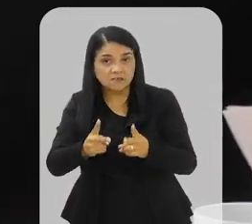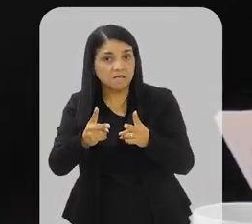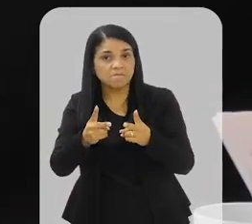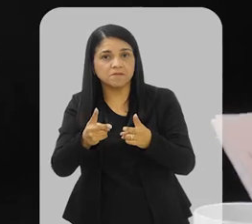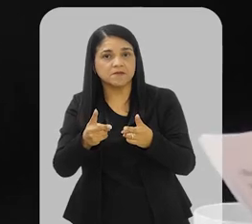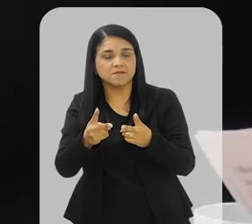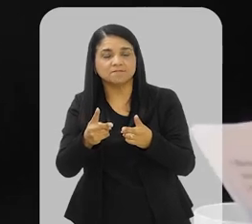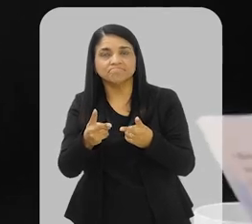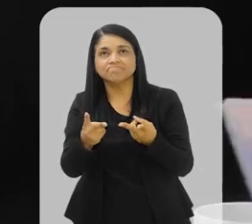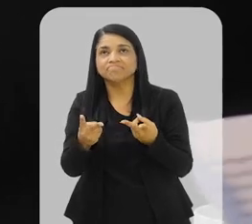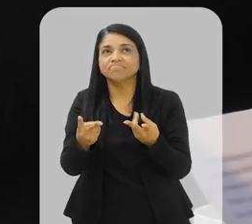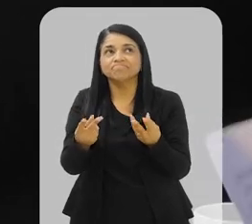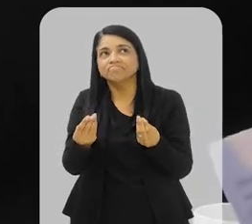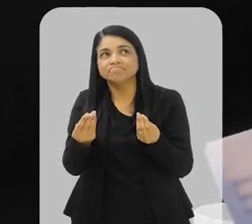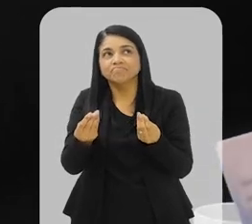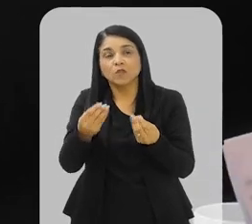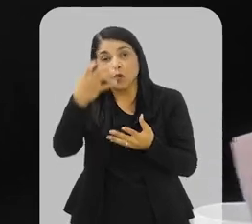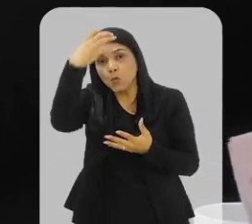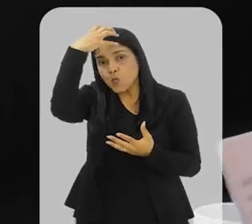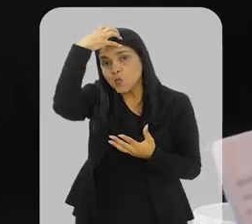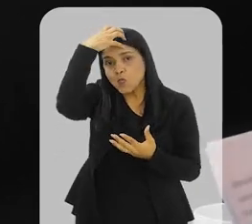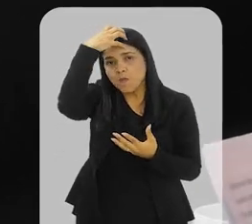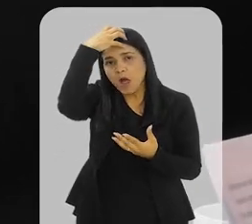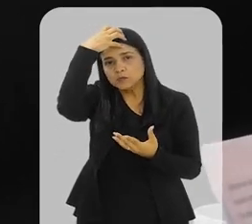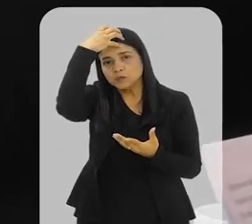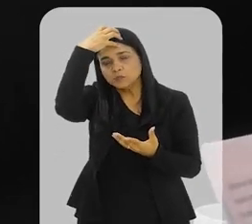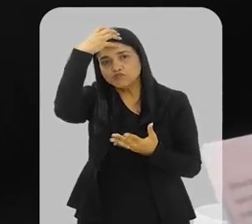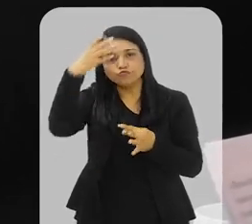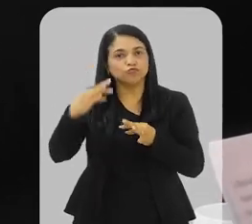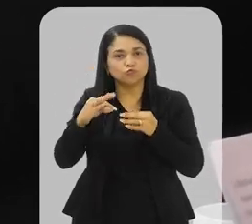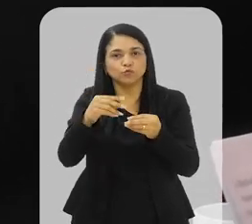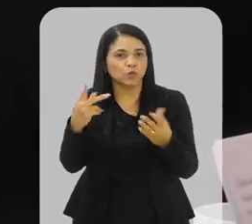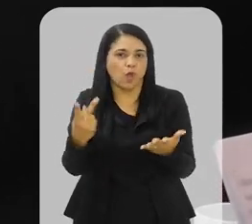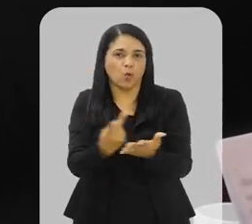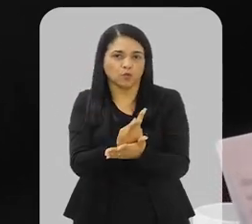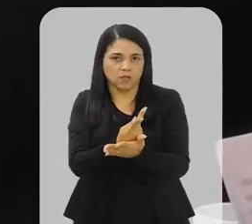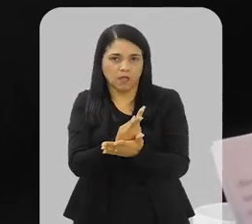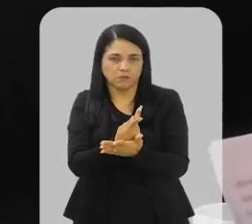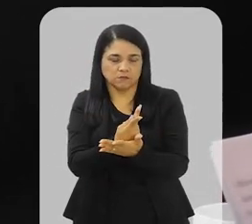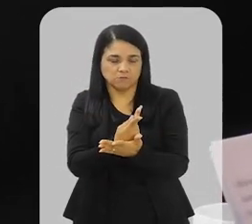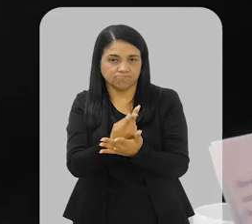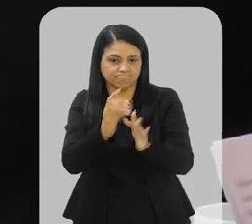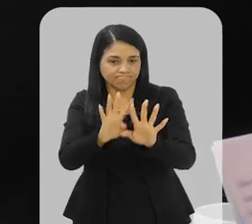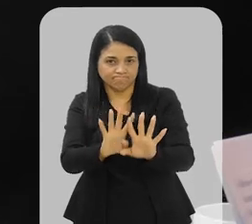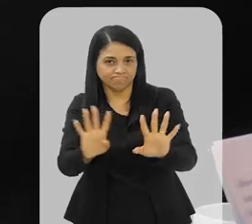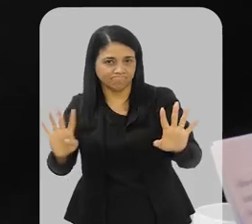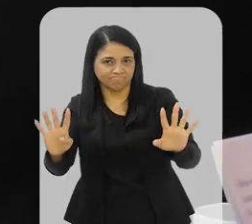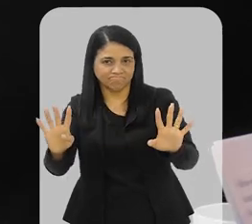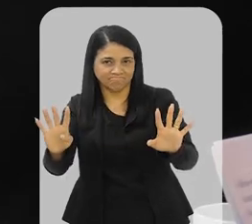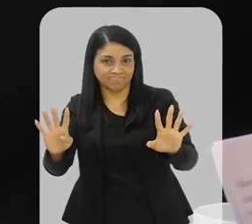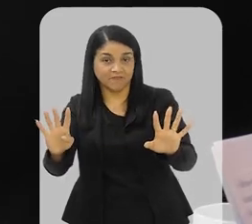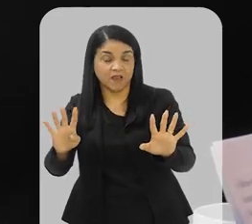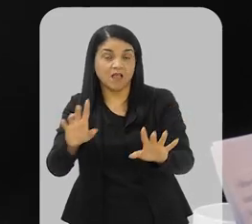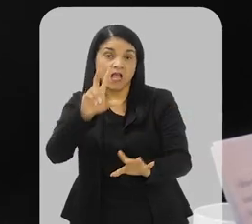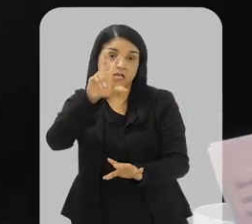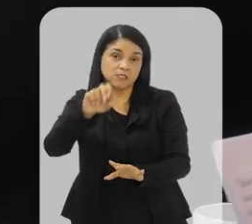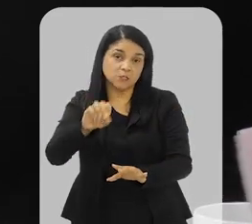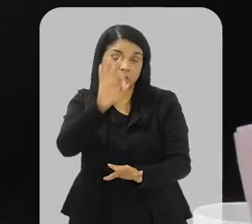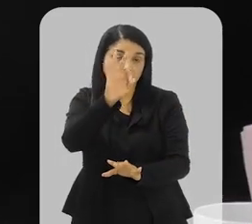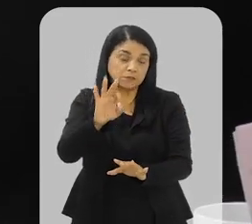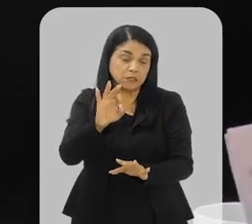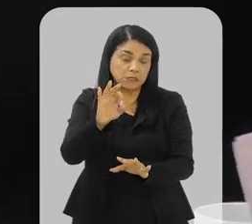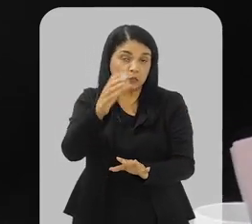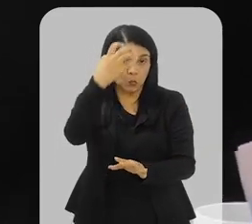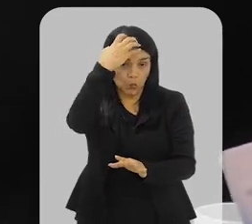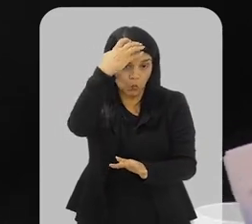tema específico ele é sempre ele é sempre eh eh culpado de tudo que acontece ali na